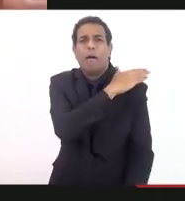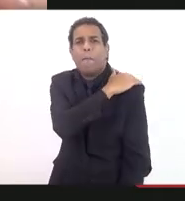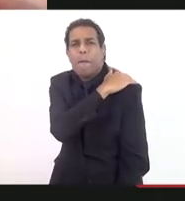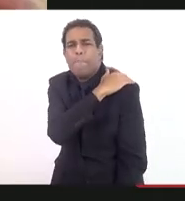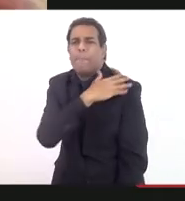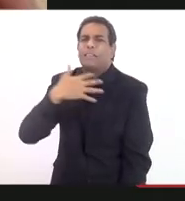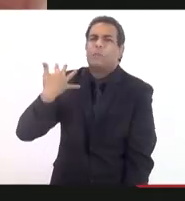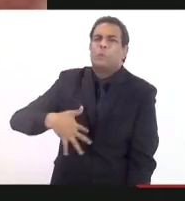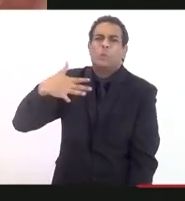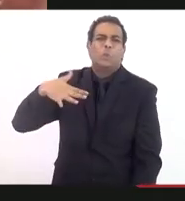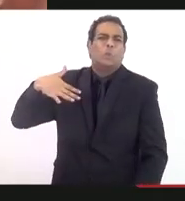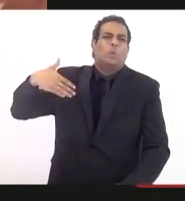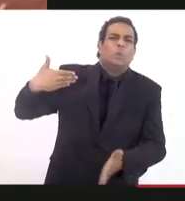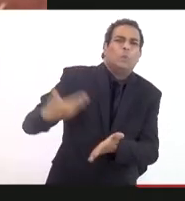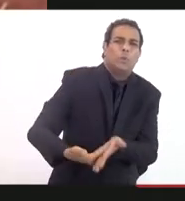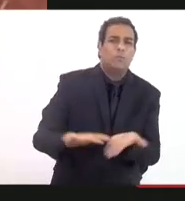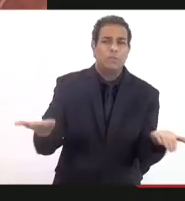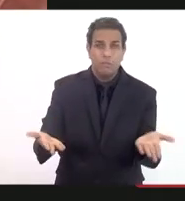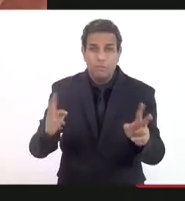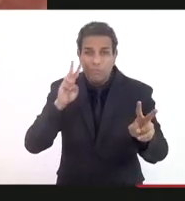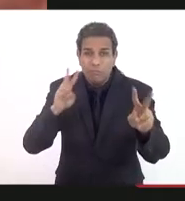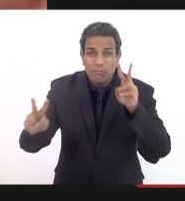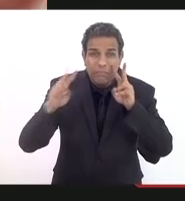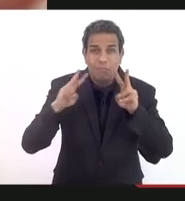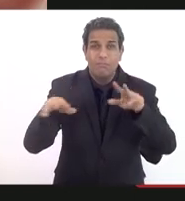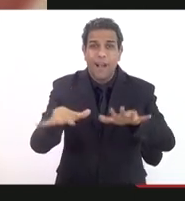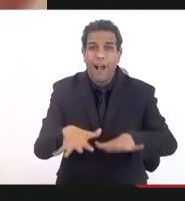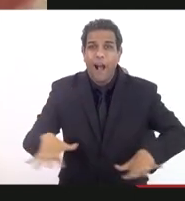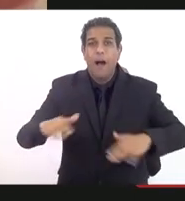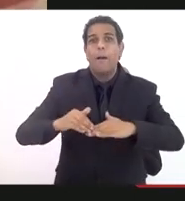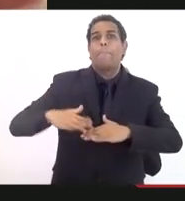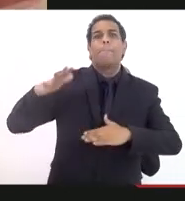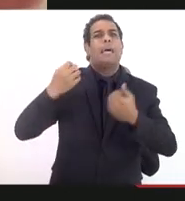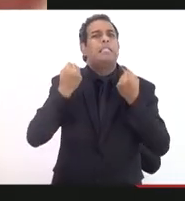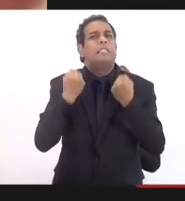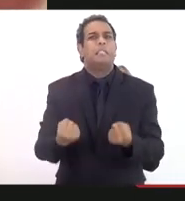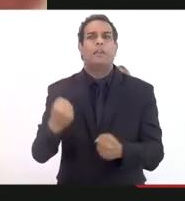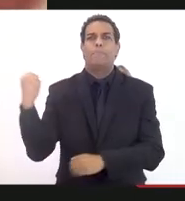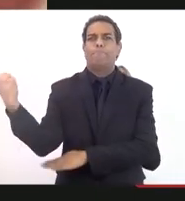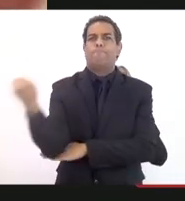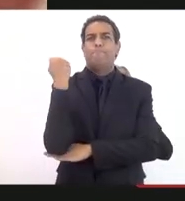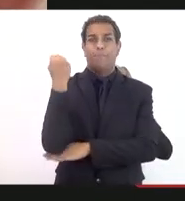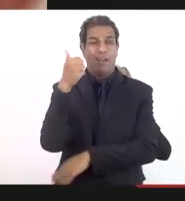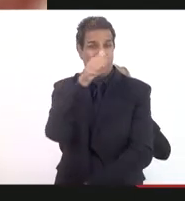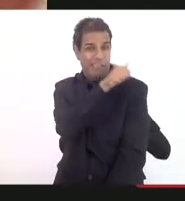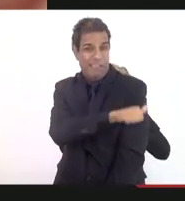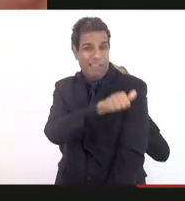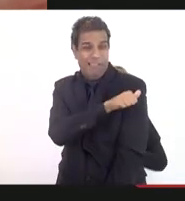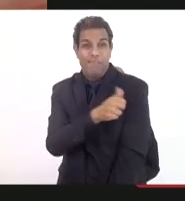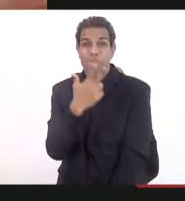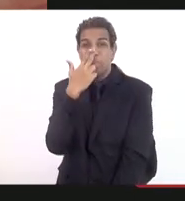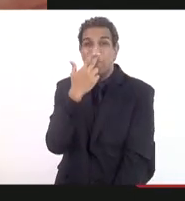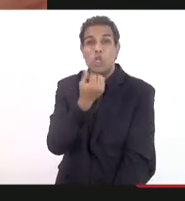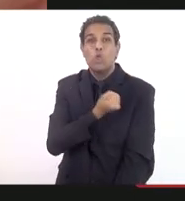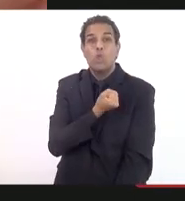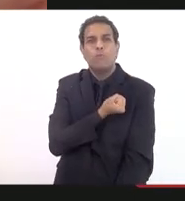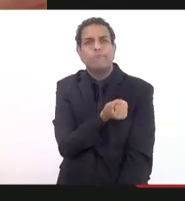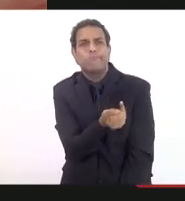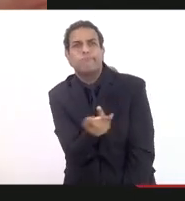importância dela do ponto de vista epidemiológico do Estado do Rio de Janeiro. Hoje, o Rio de Janeiro figura